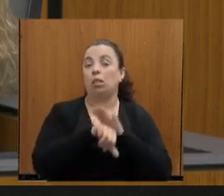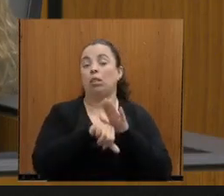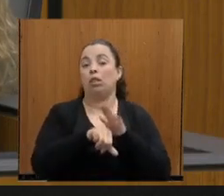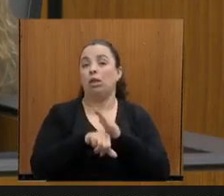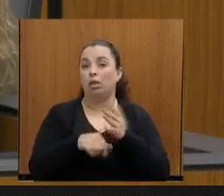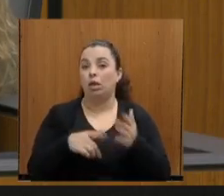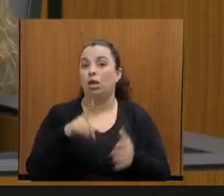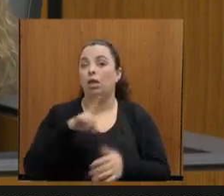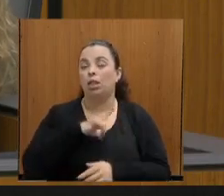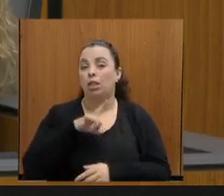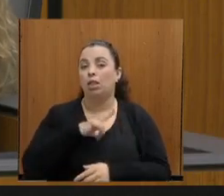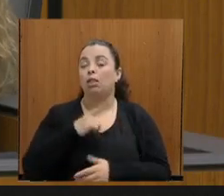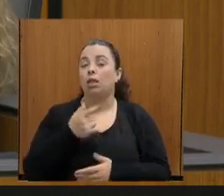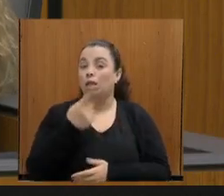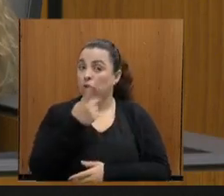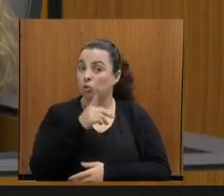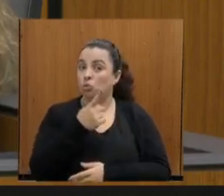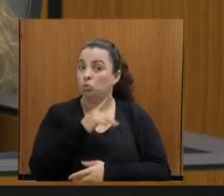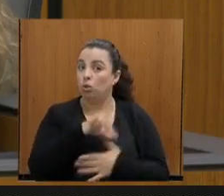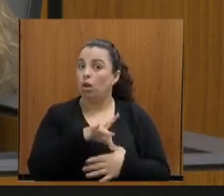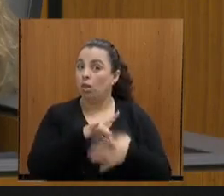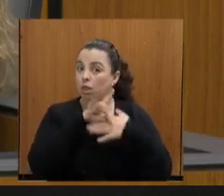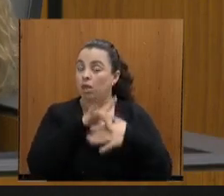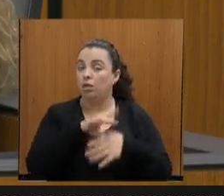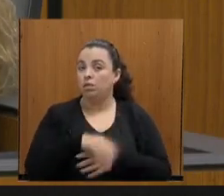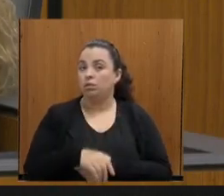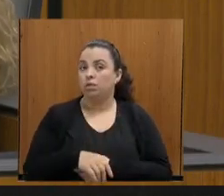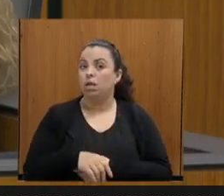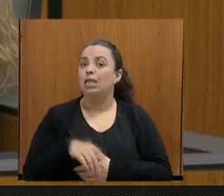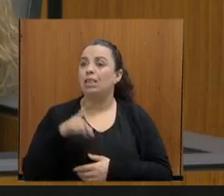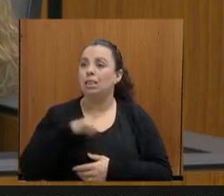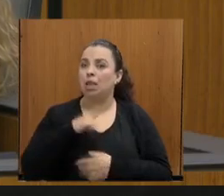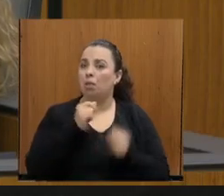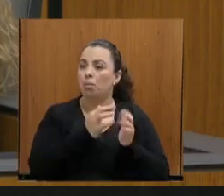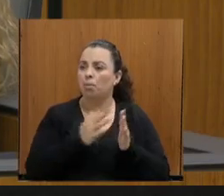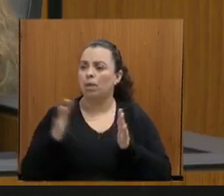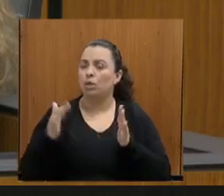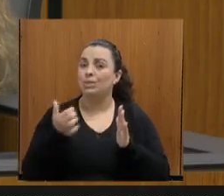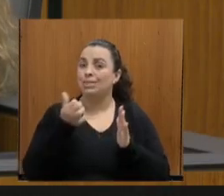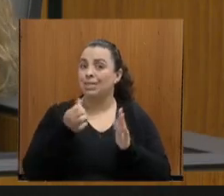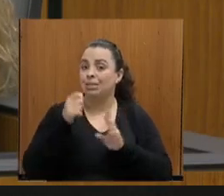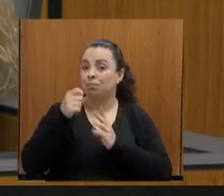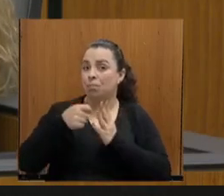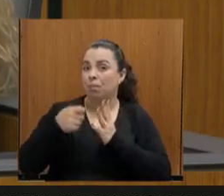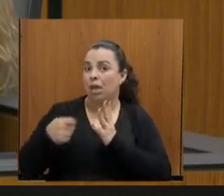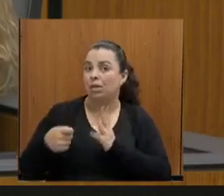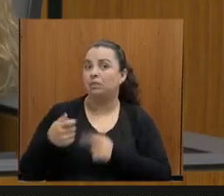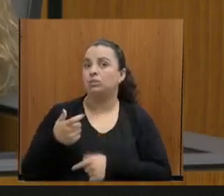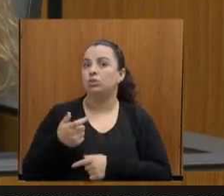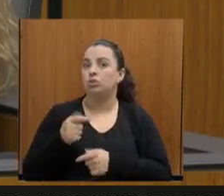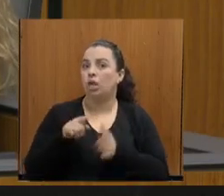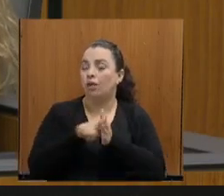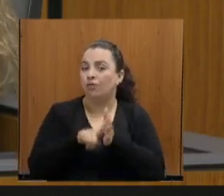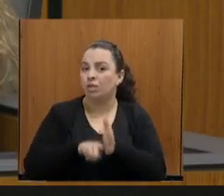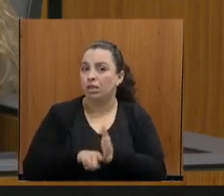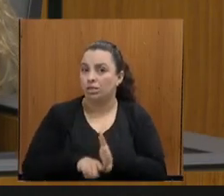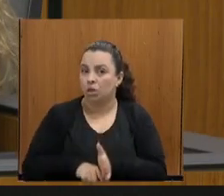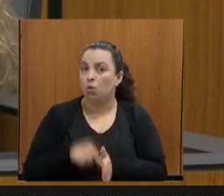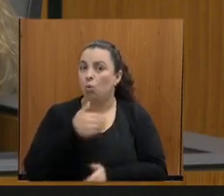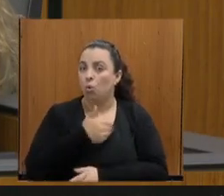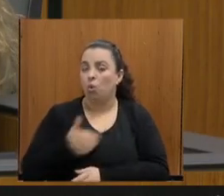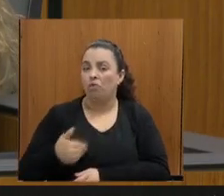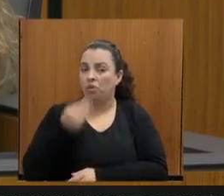meu que eu não quero crer que seis meses de investigação tenham sido completamente ignorados pelo governo do estado